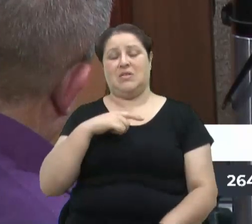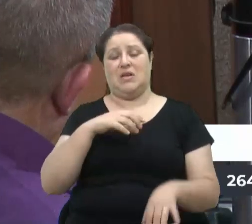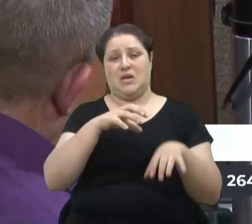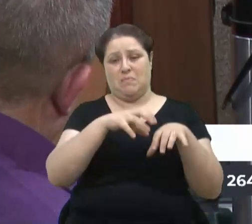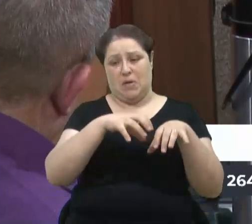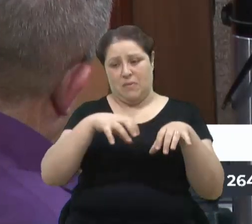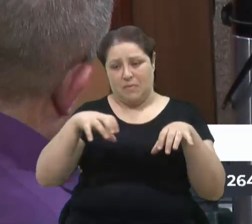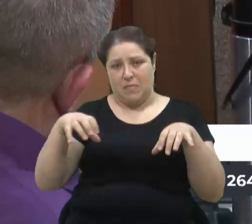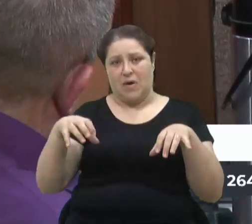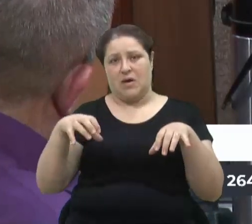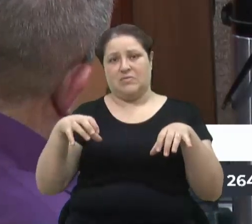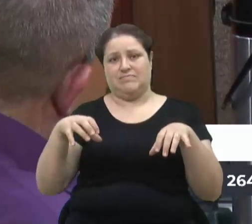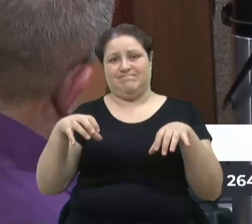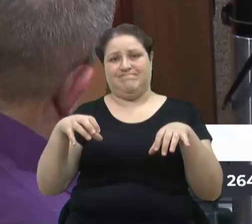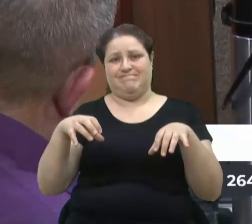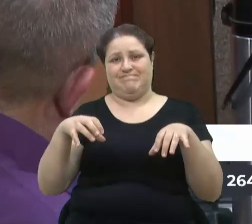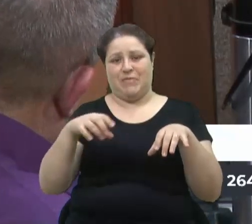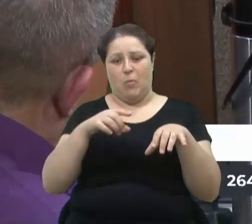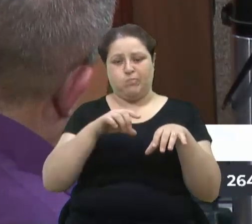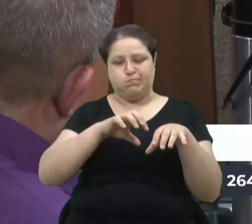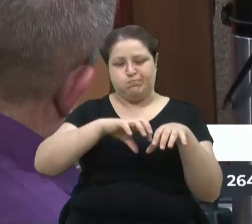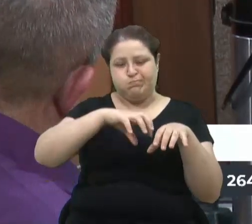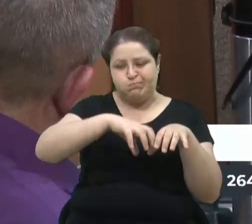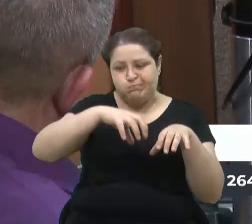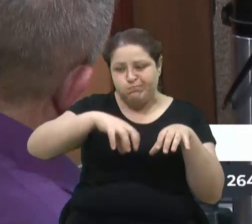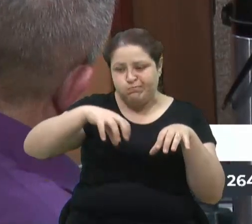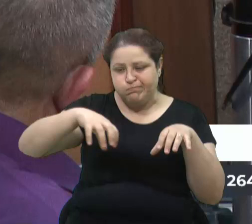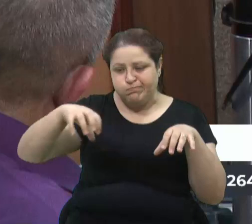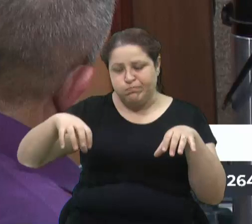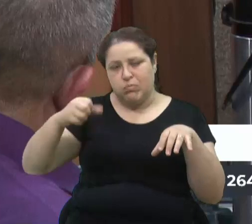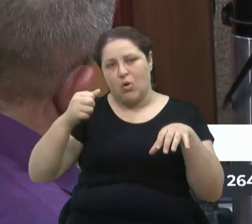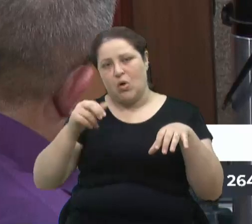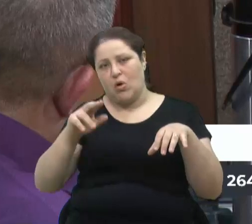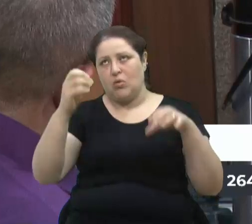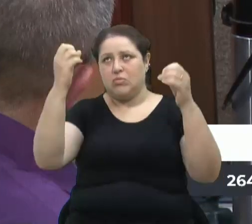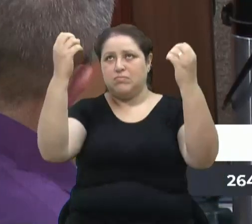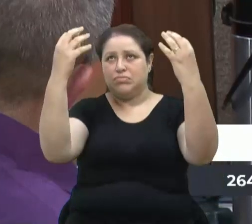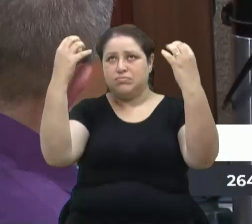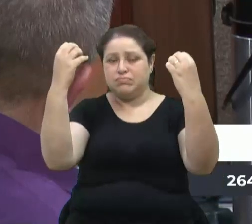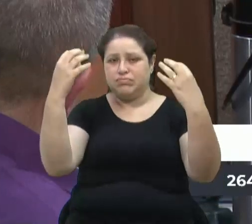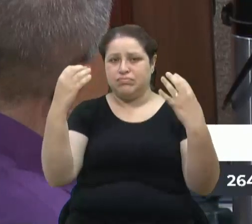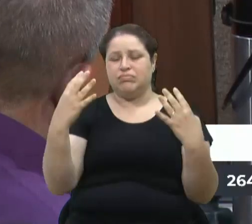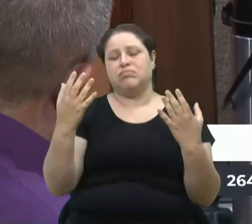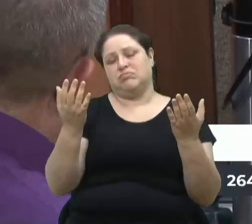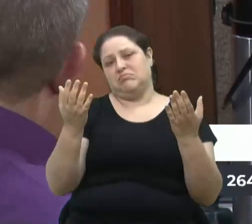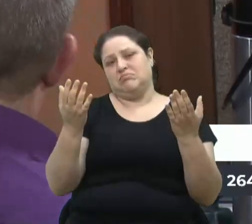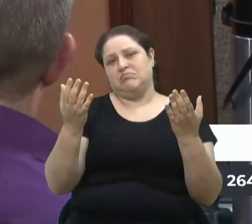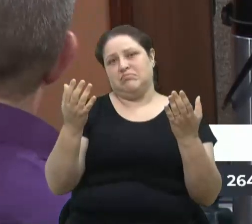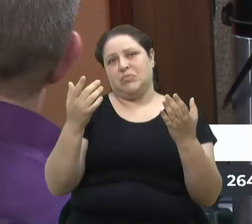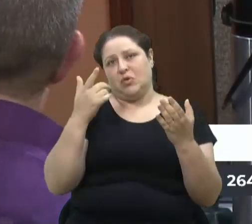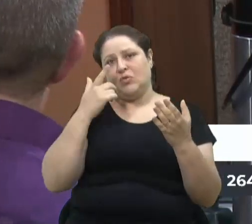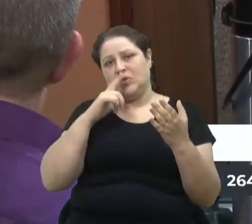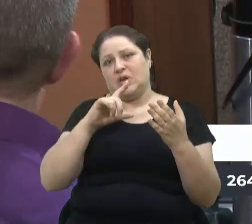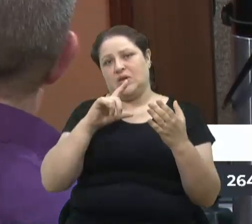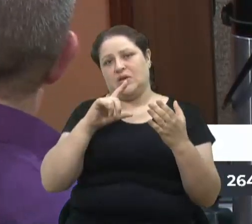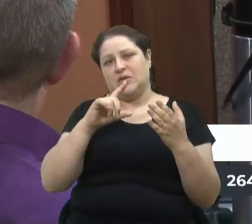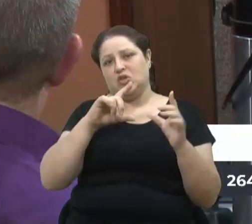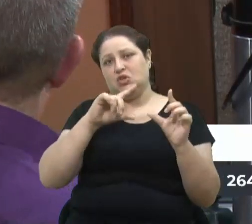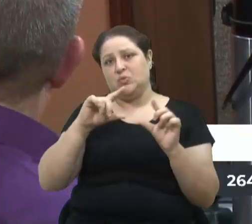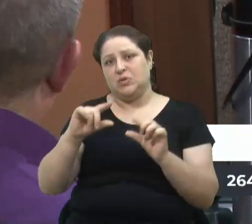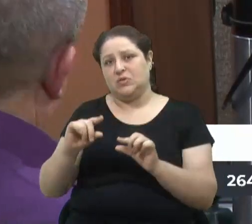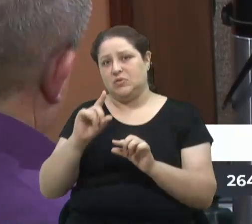não atribuir a causa desse acidente à falta de sinalização. Contudo, a Secretaria já